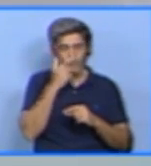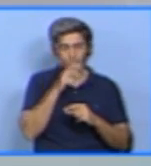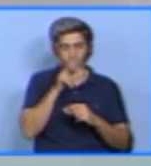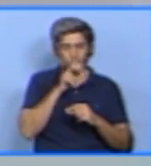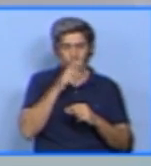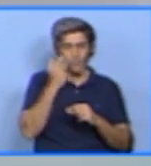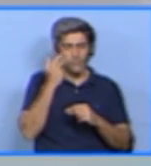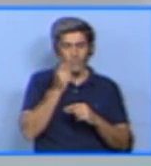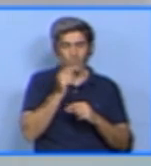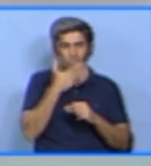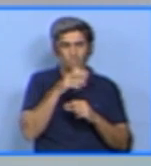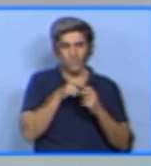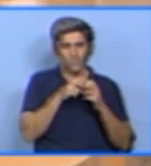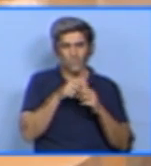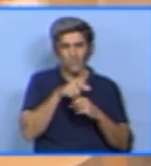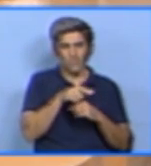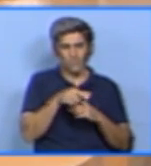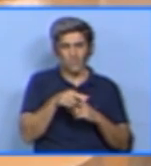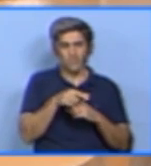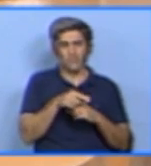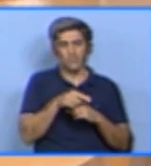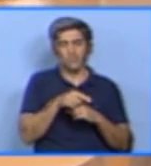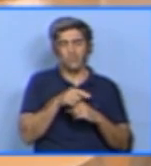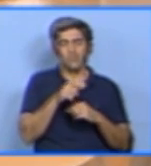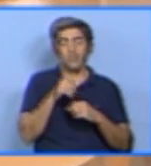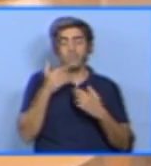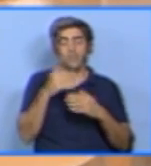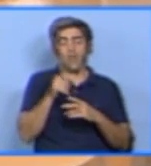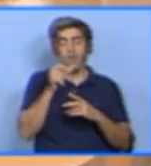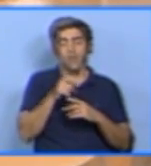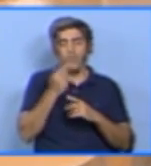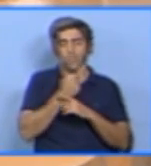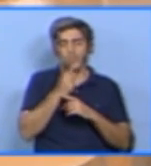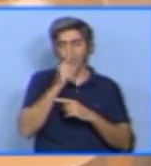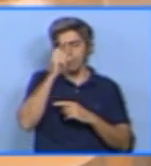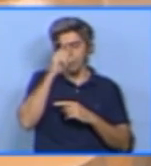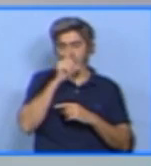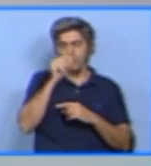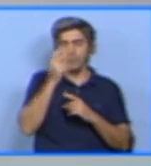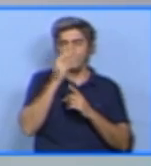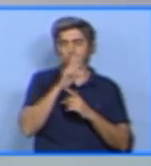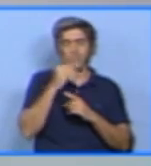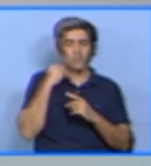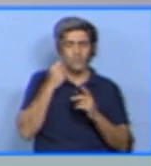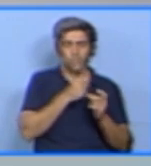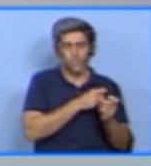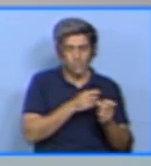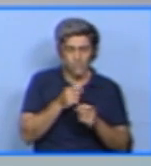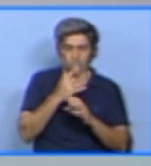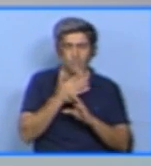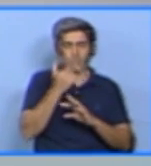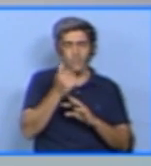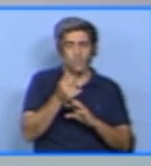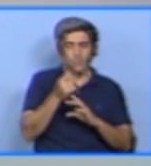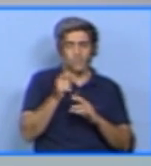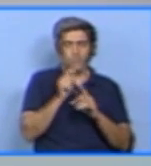vivido estes problemas. E diante do mal, o longínquo, como o do terrorismo, e o próximo,